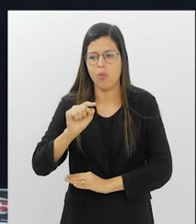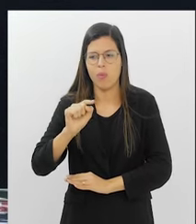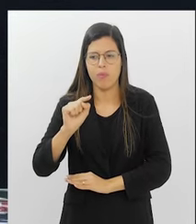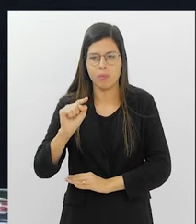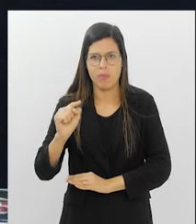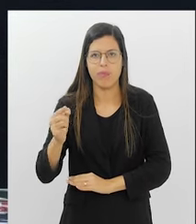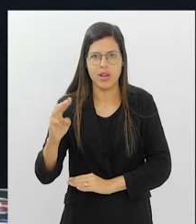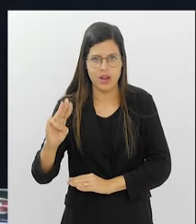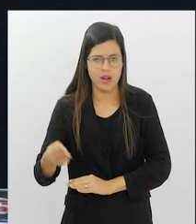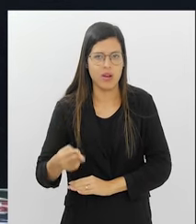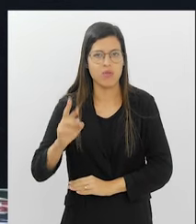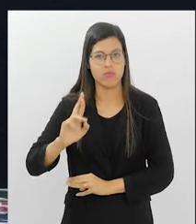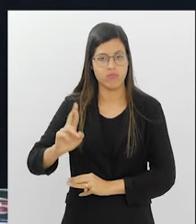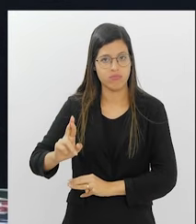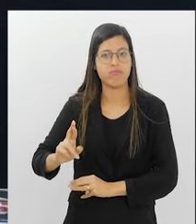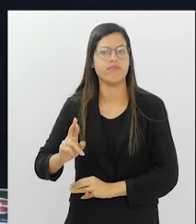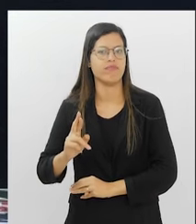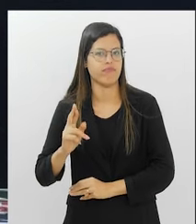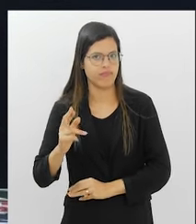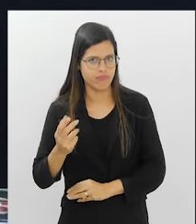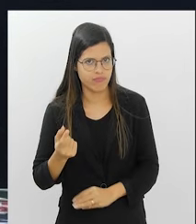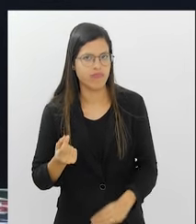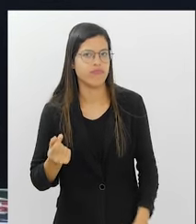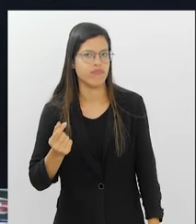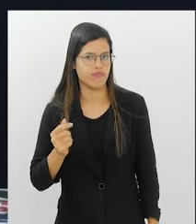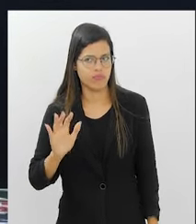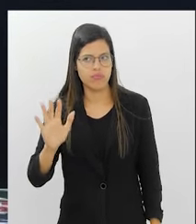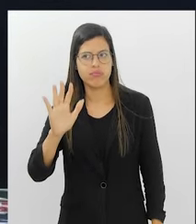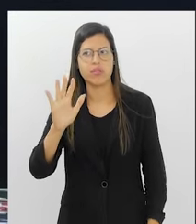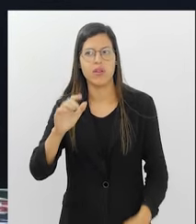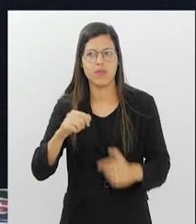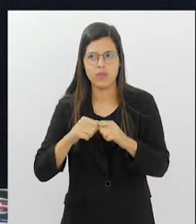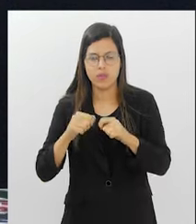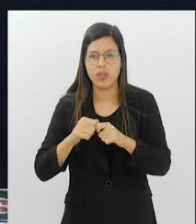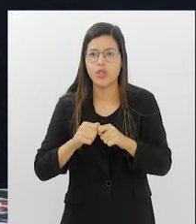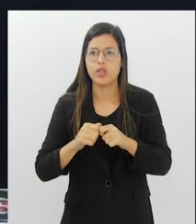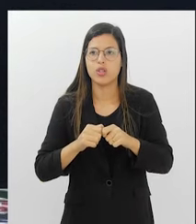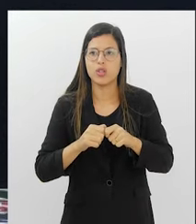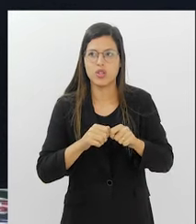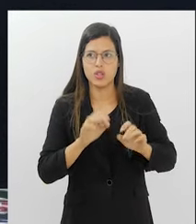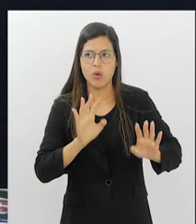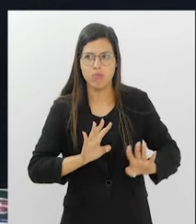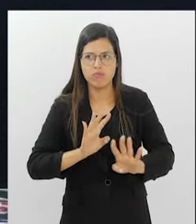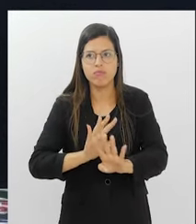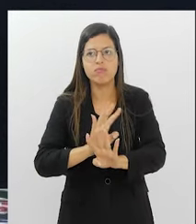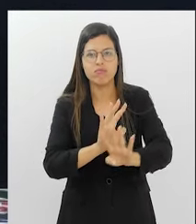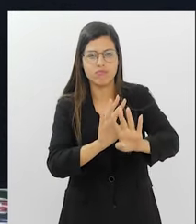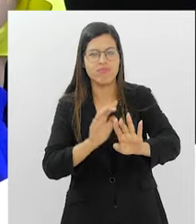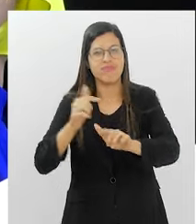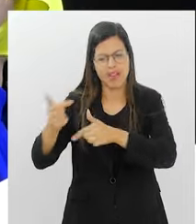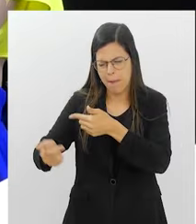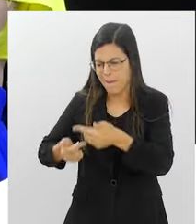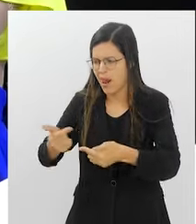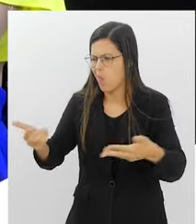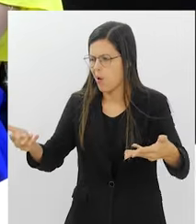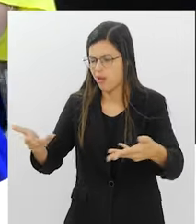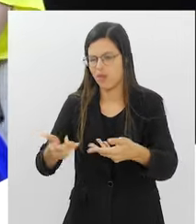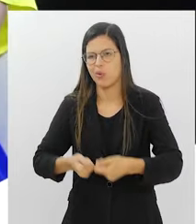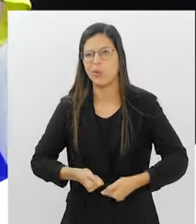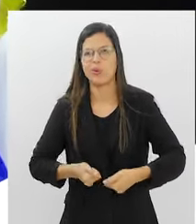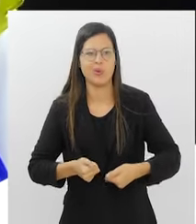reais na minha comdição dinheiro com Júnior escapin a Verônica V que é diretora Trabalho